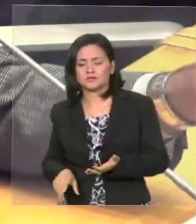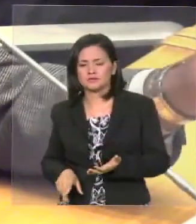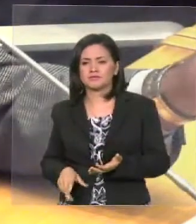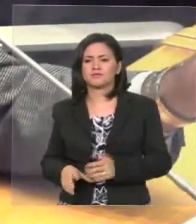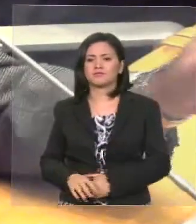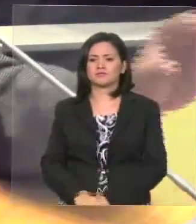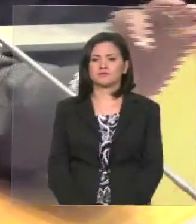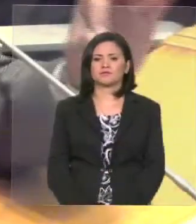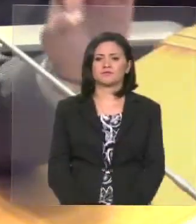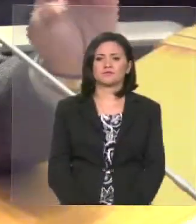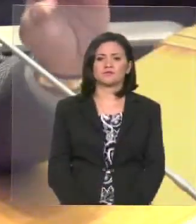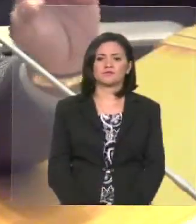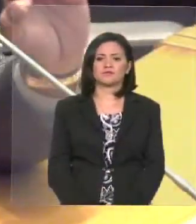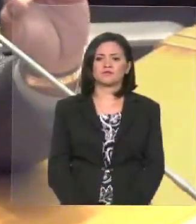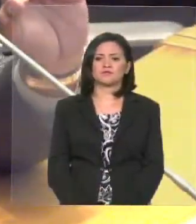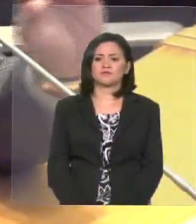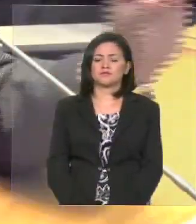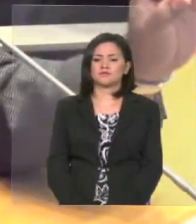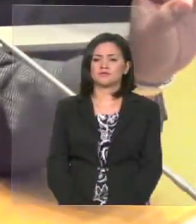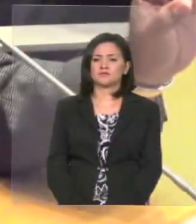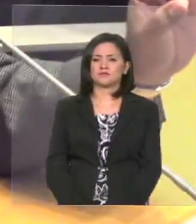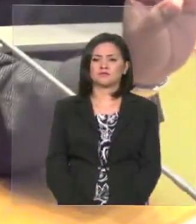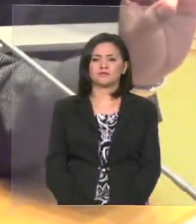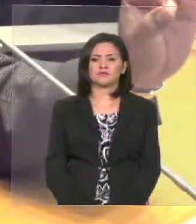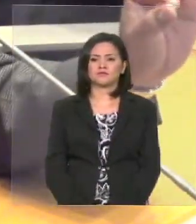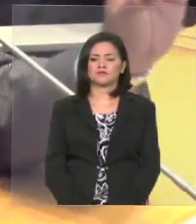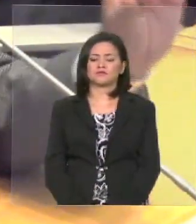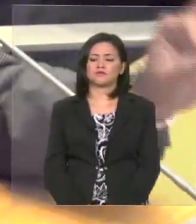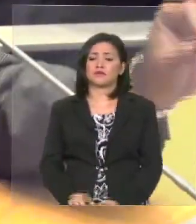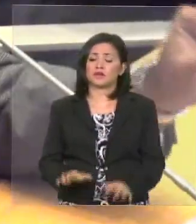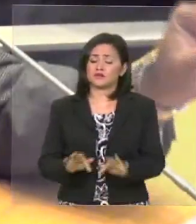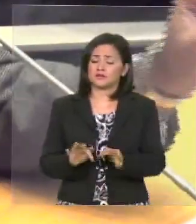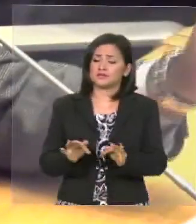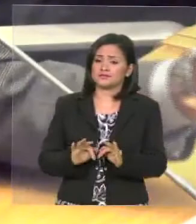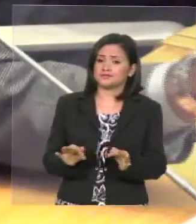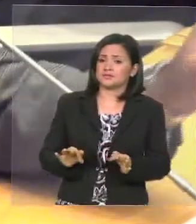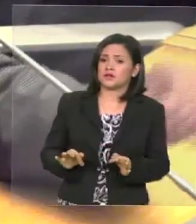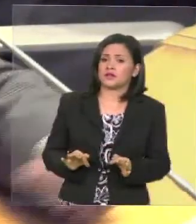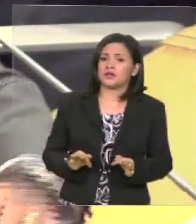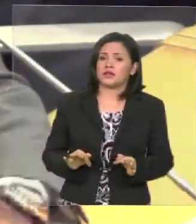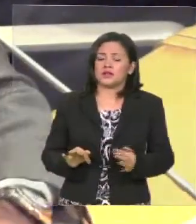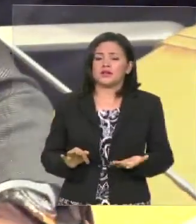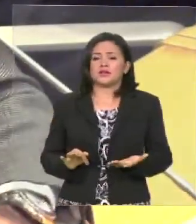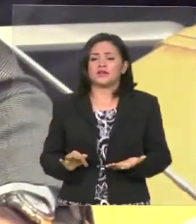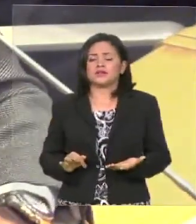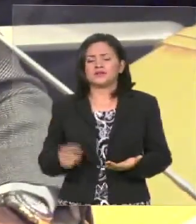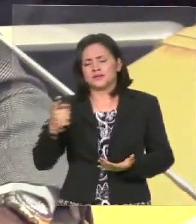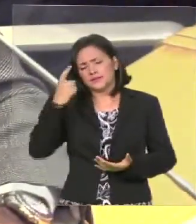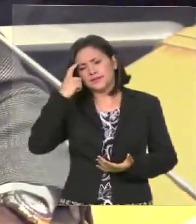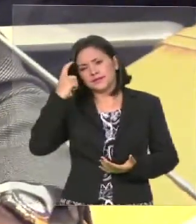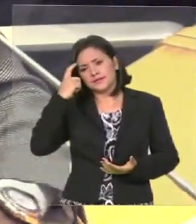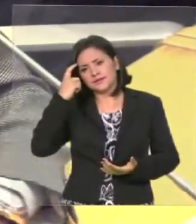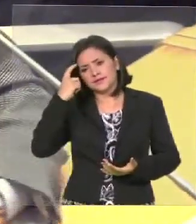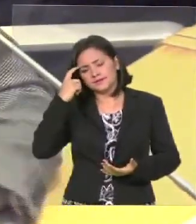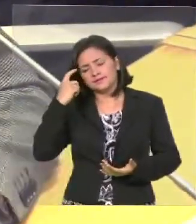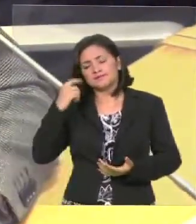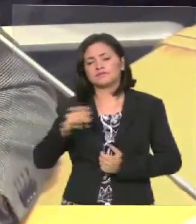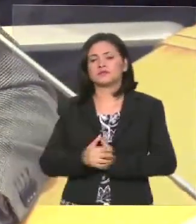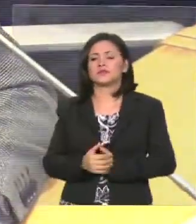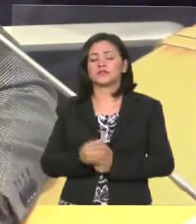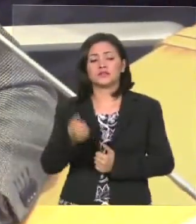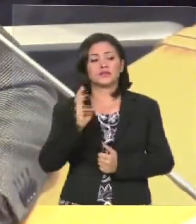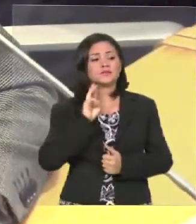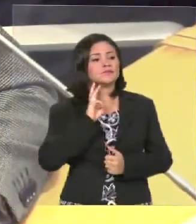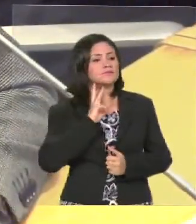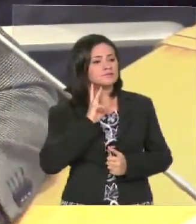ganhou. Então, a matemática é simples. Bastamos nós fazermos isso. Então, deputado Hélito, eu quero